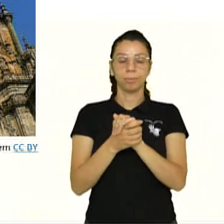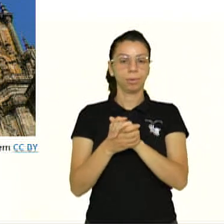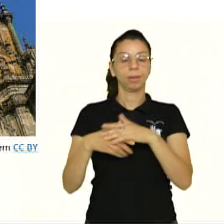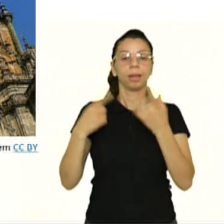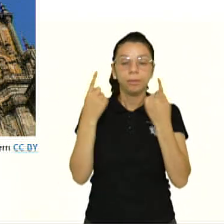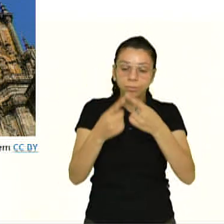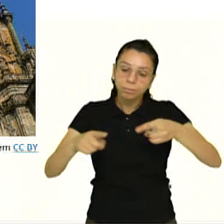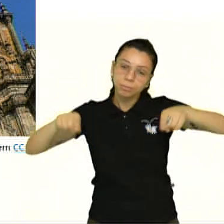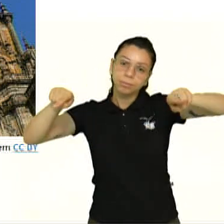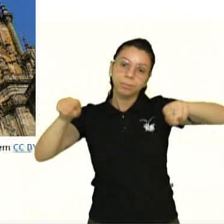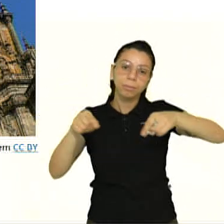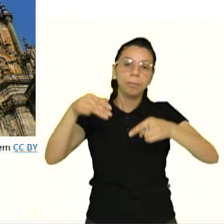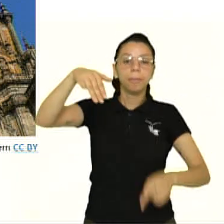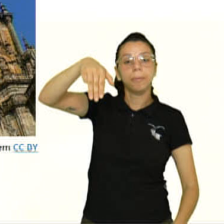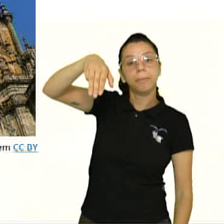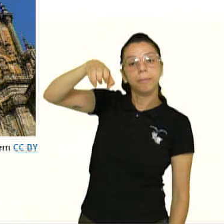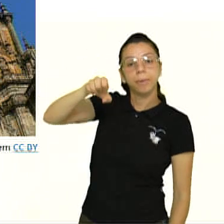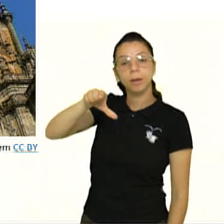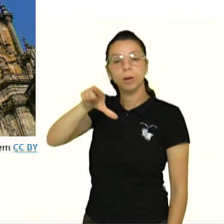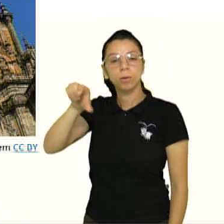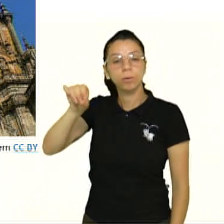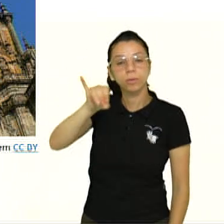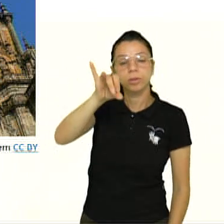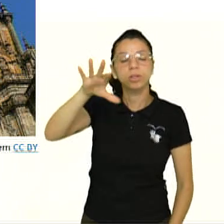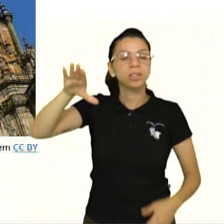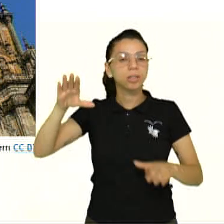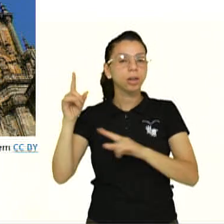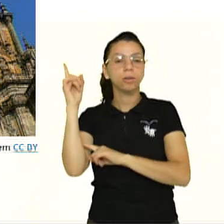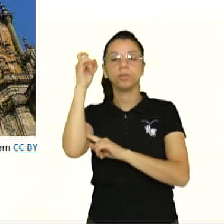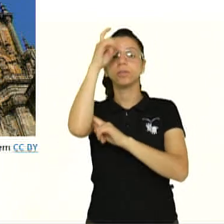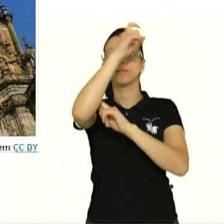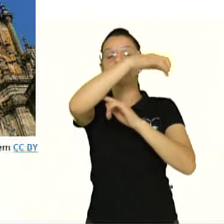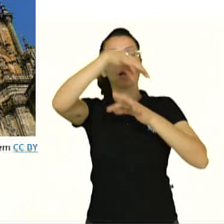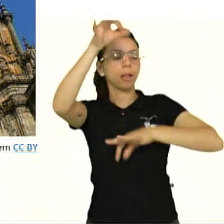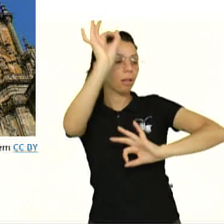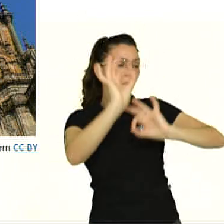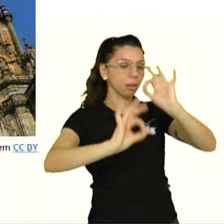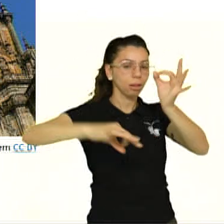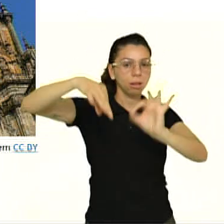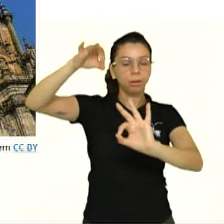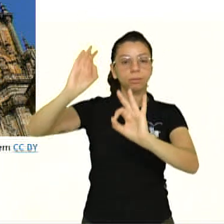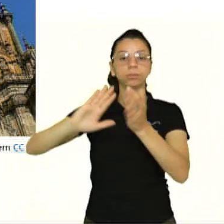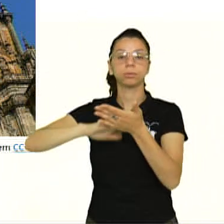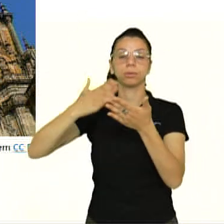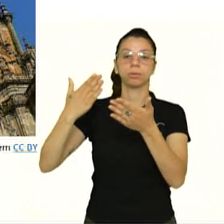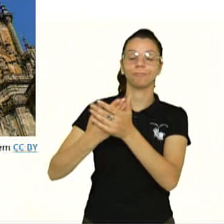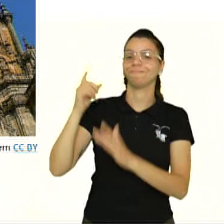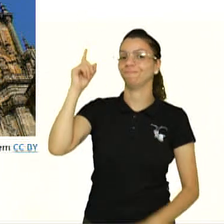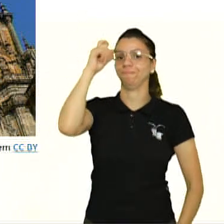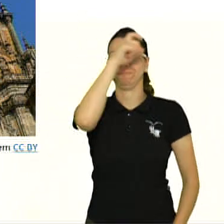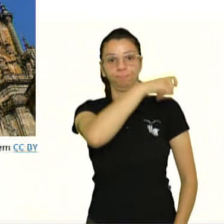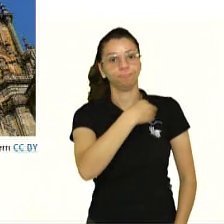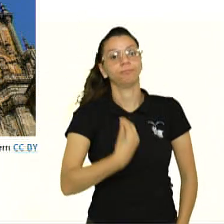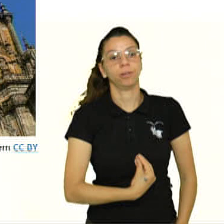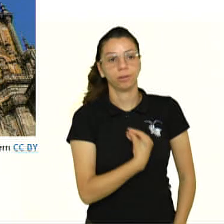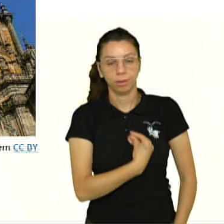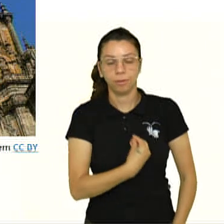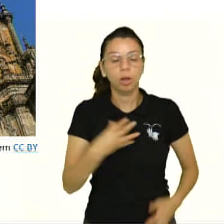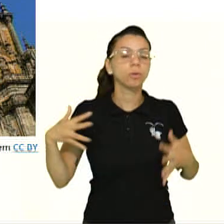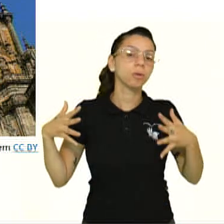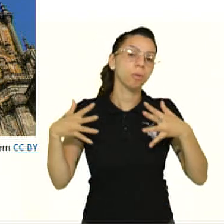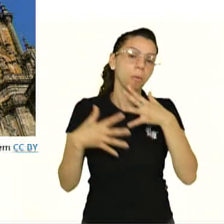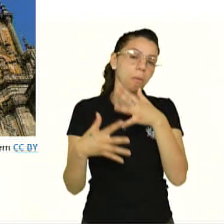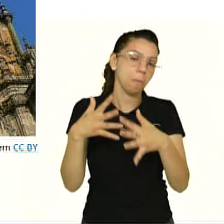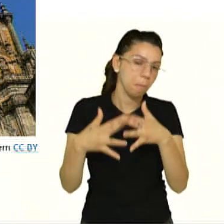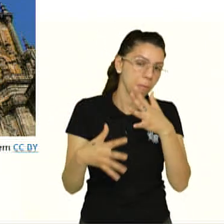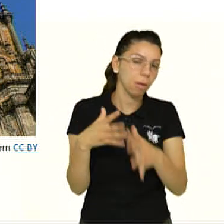complexas e ornamentadas, né, cheias de enfeites, que traduzem a complexidade da vida. E aqui tem uma